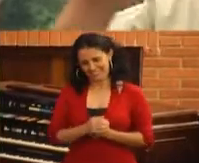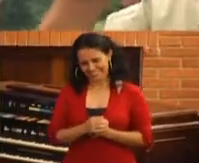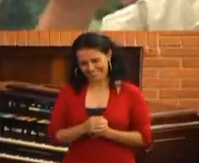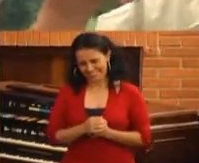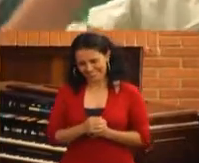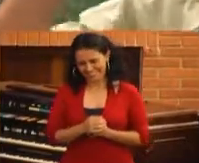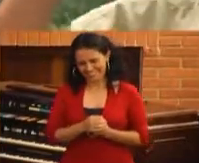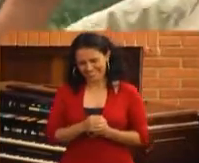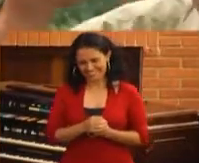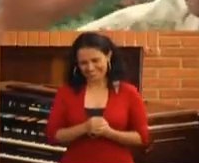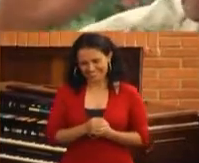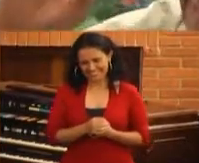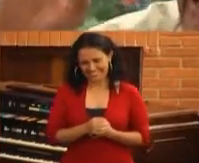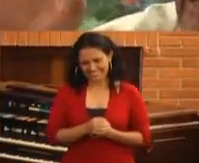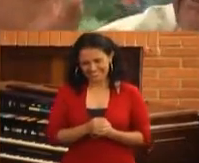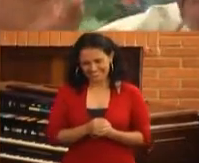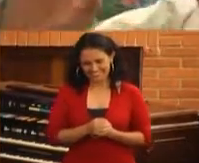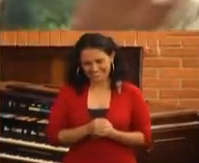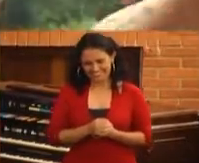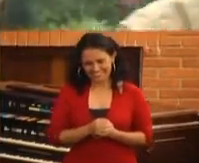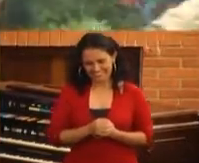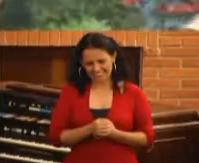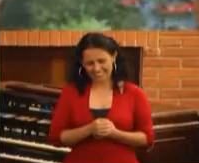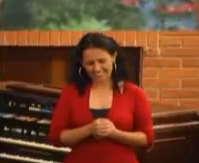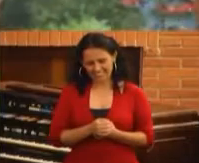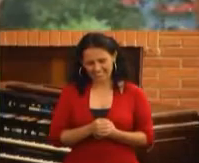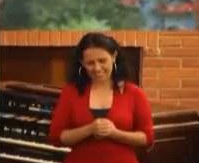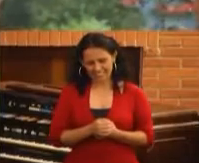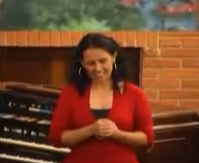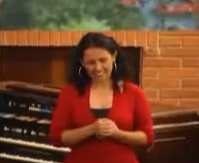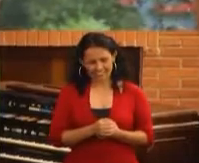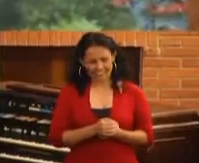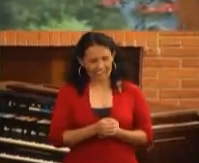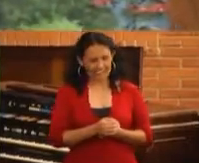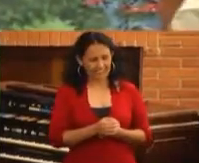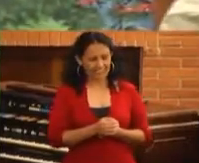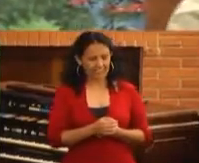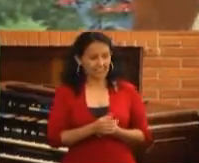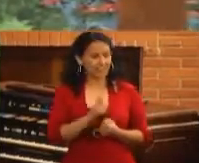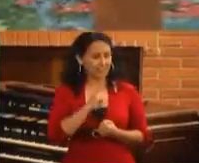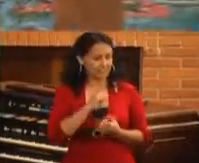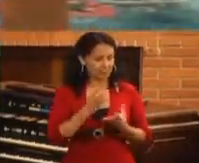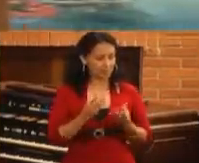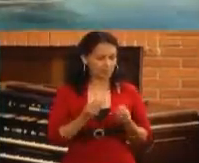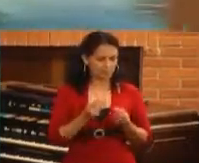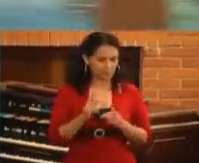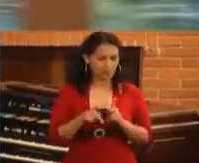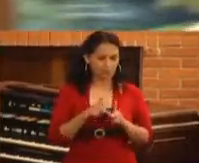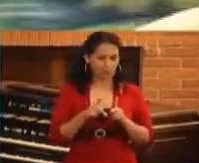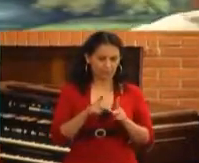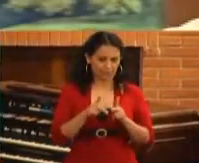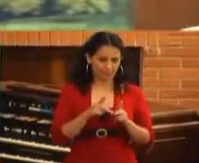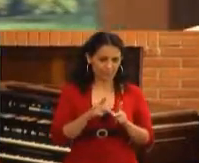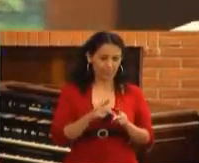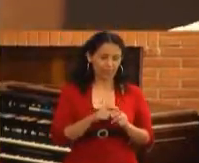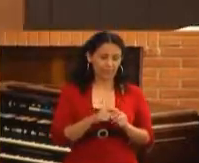Eu quero dizer, não fale mal de alguns irmãos que eu sei. Esse é um dom que Deus me